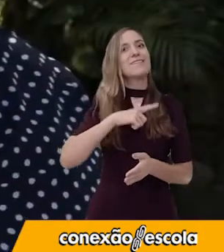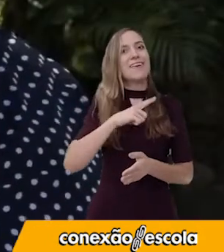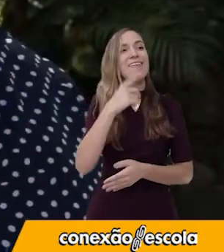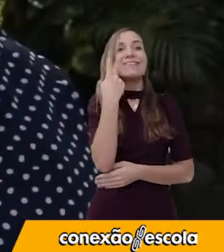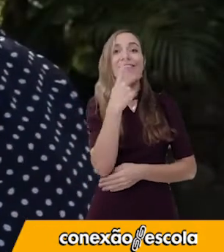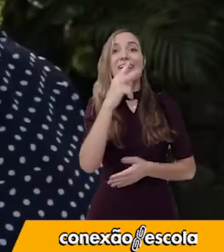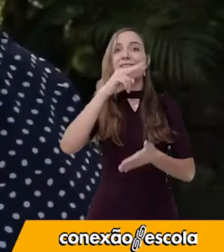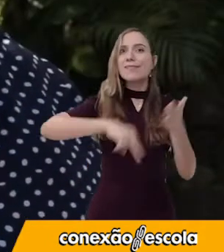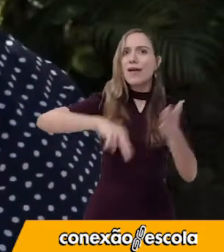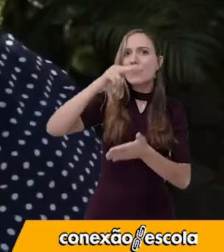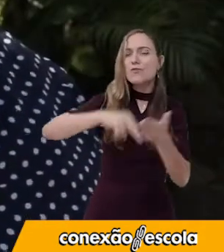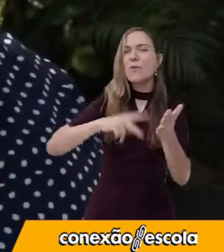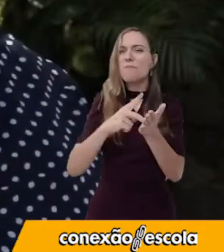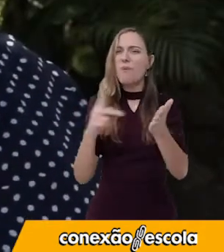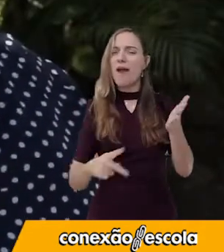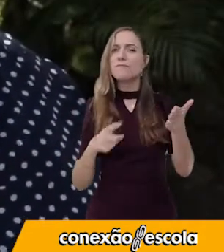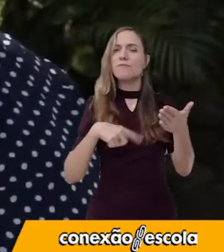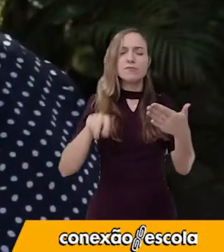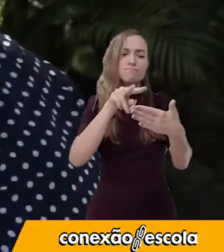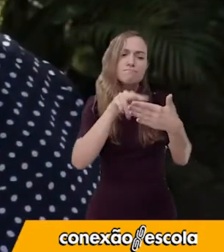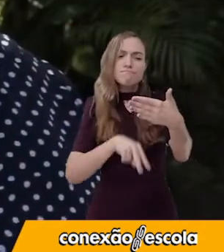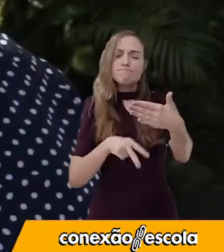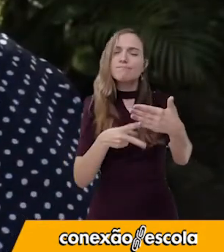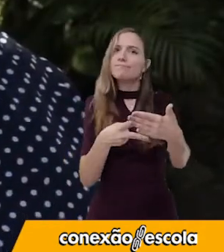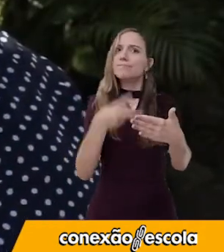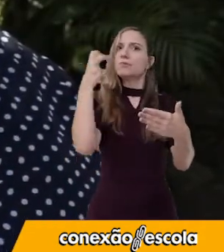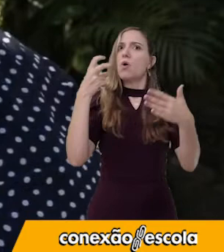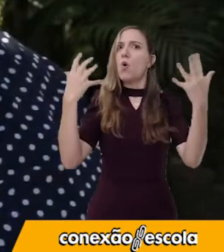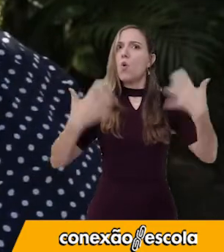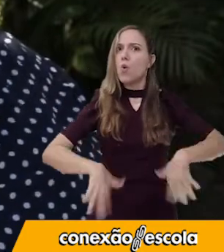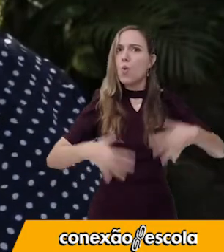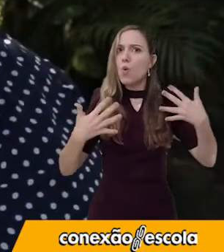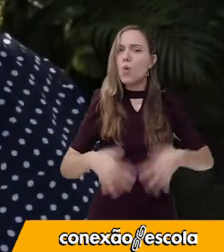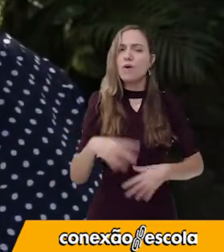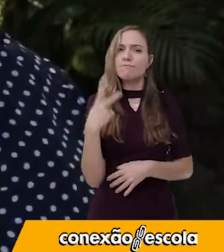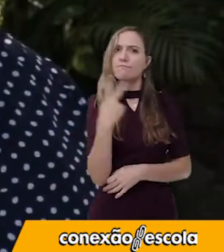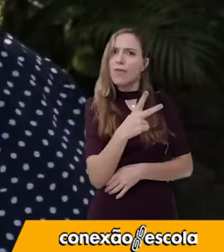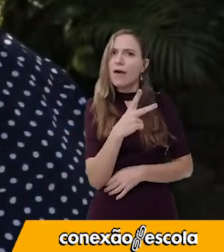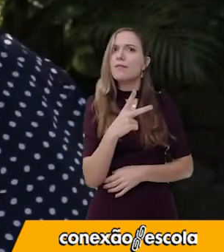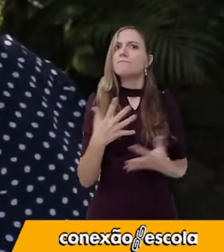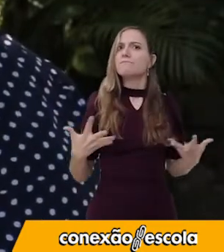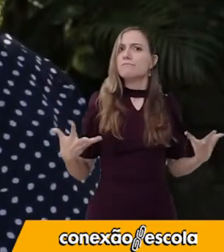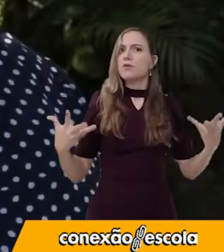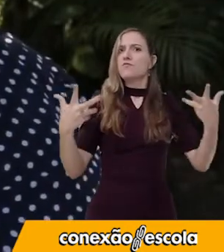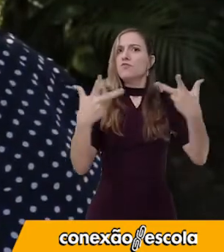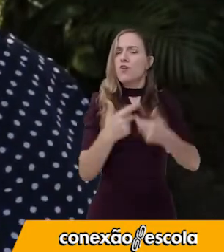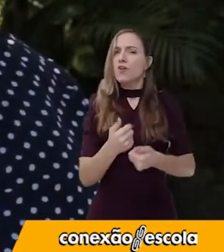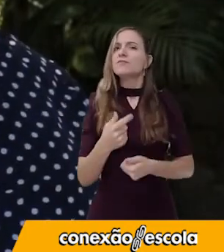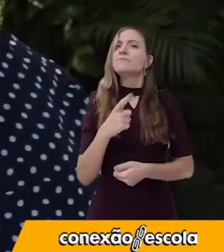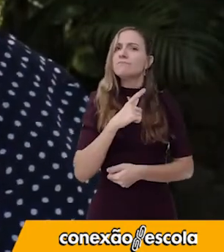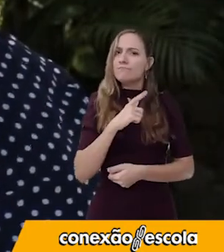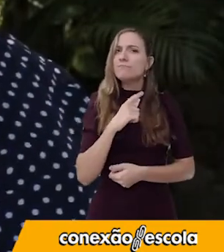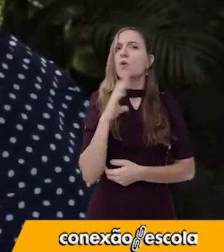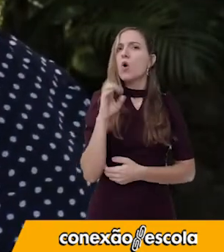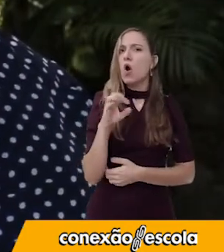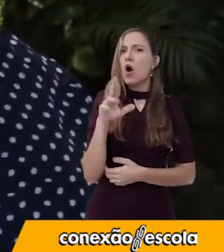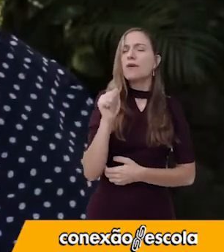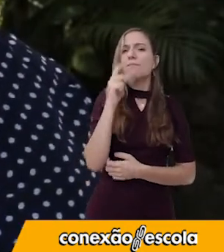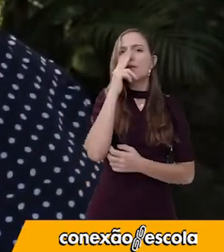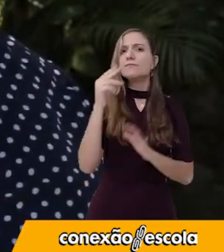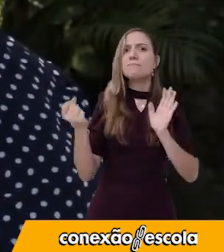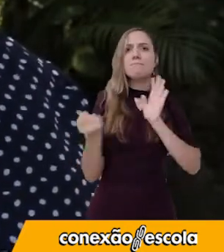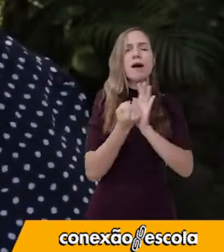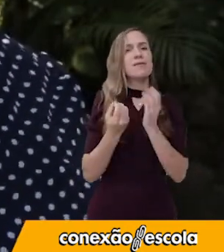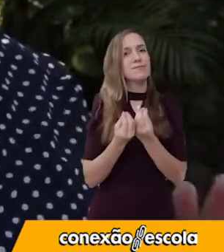Eu aconselho vocês a lerem a obra dela, porque vocês vão perceber que grandiosidade